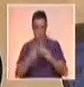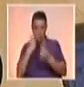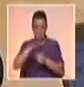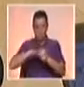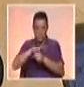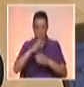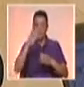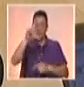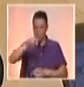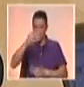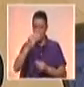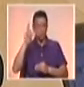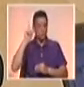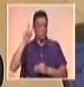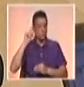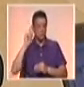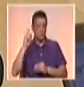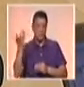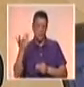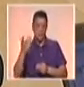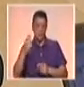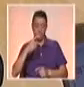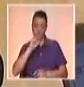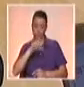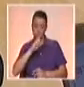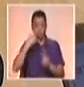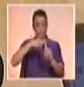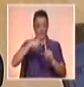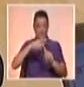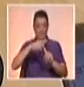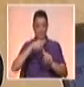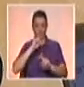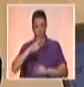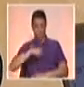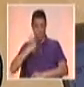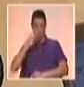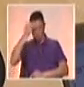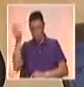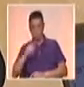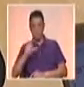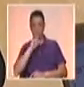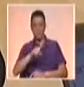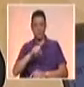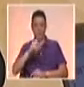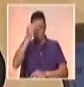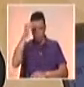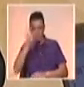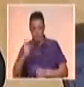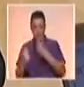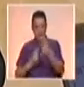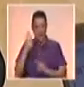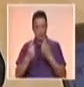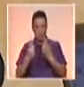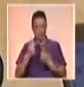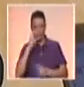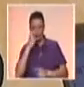também seria bastante proveitoso. E poder fazer esse papel diretamente. E ele próprio, não é? Ele próprio e, por exemplo, os professores com quem trabalha, alguma vez sentiram curiosidade